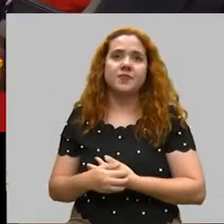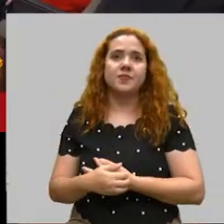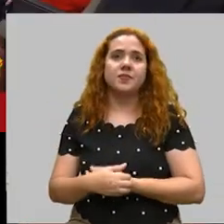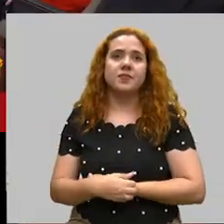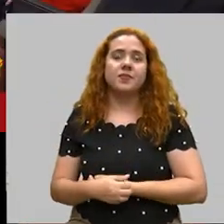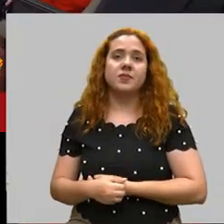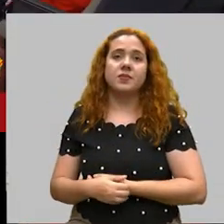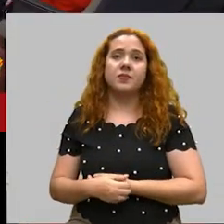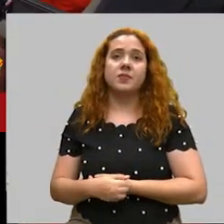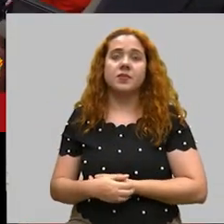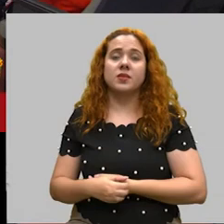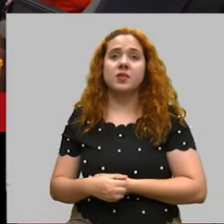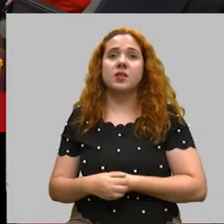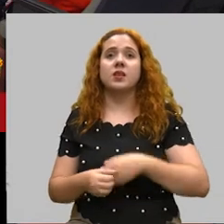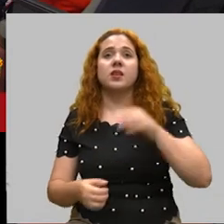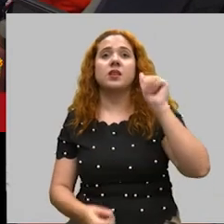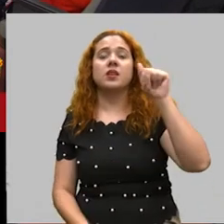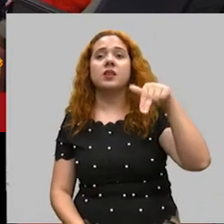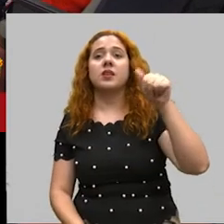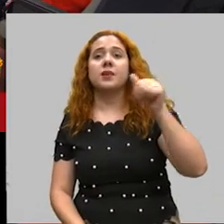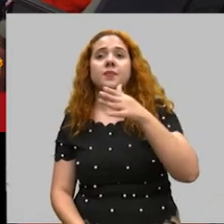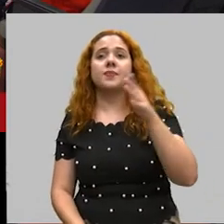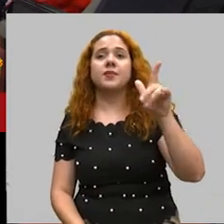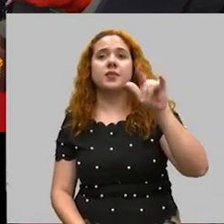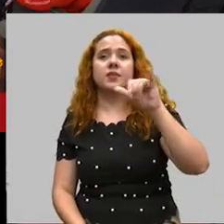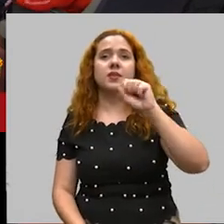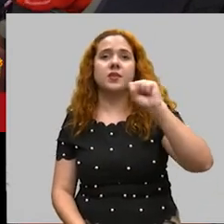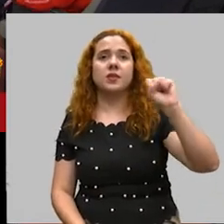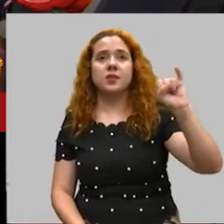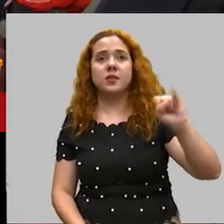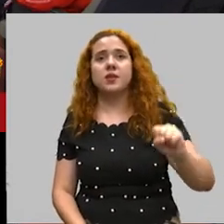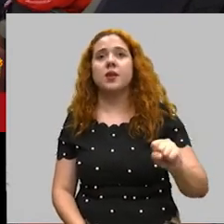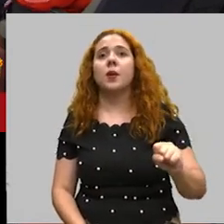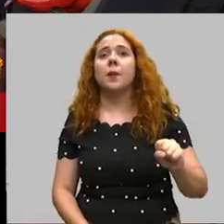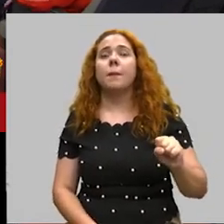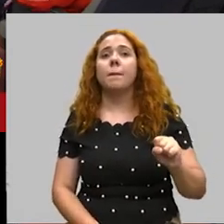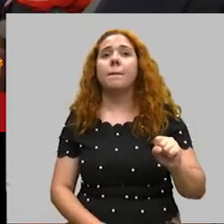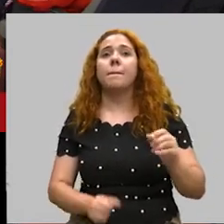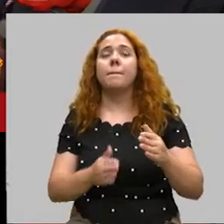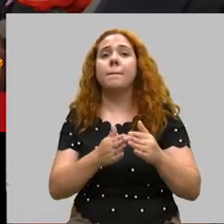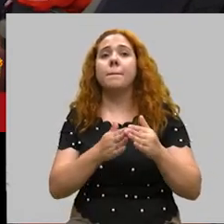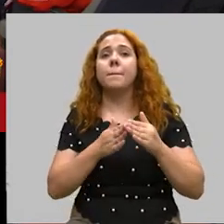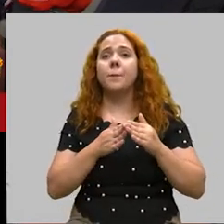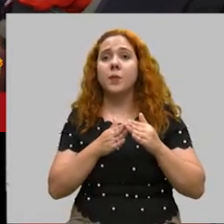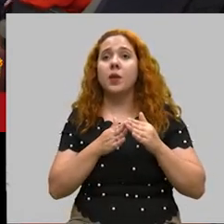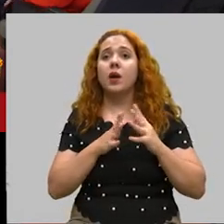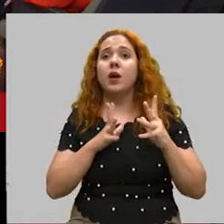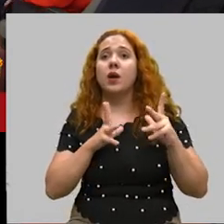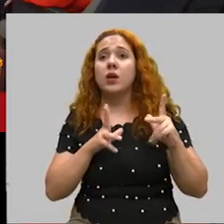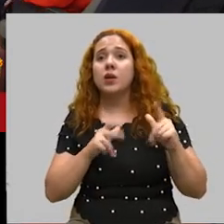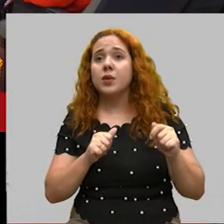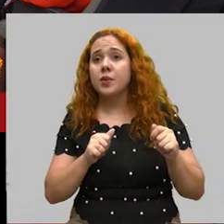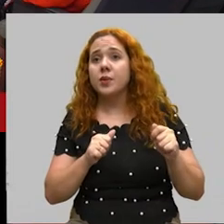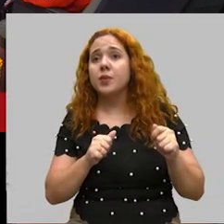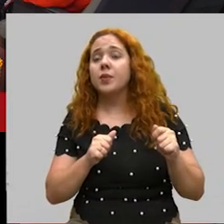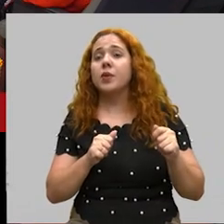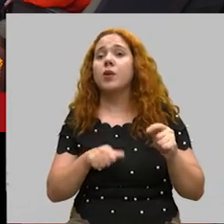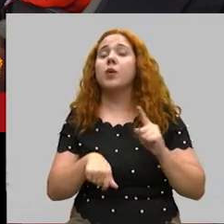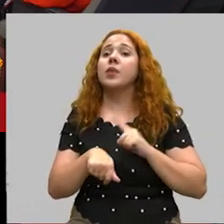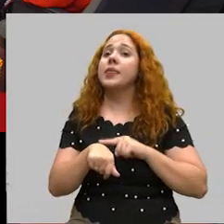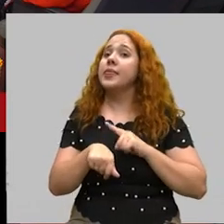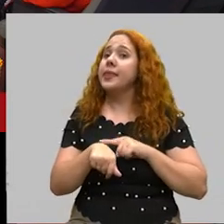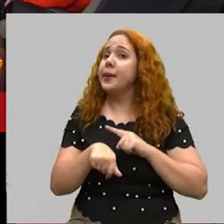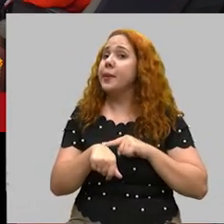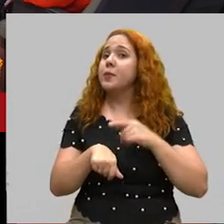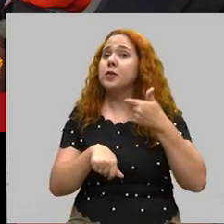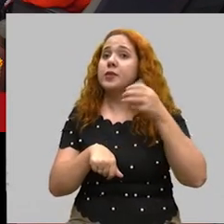analise Jesus da Silva bom pedimos então mais uma vez para todos os expositores que respeitem um tempo de